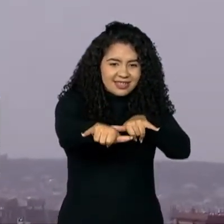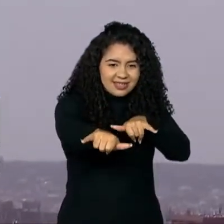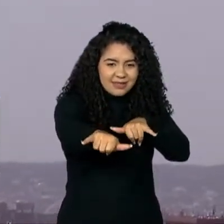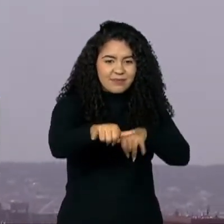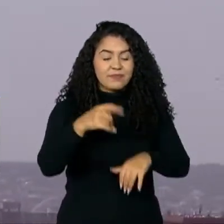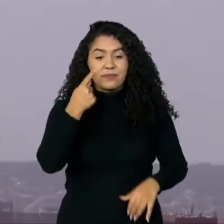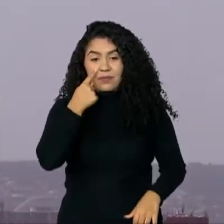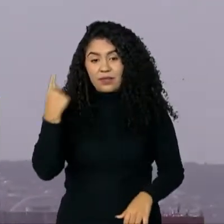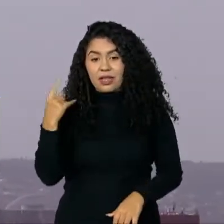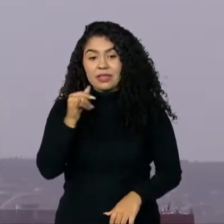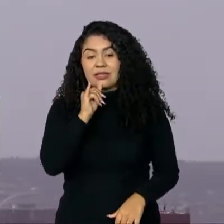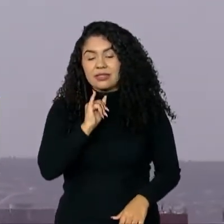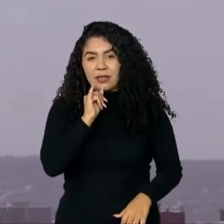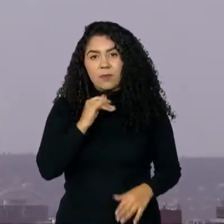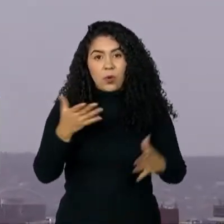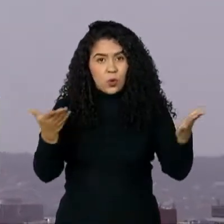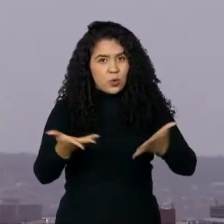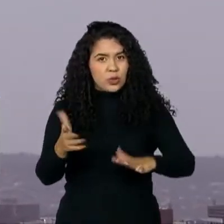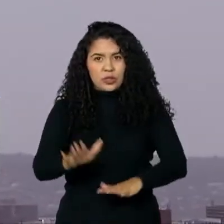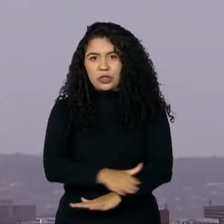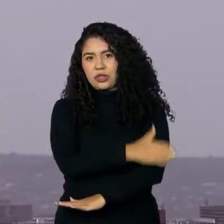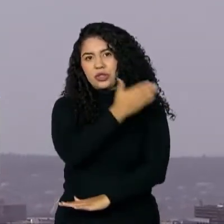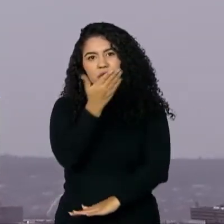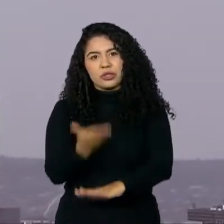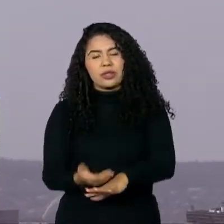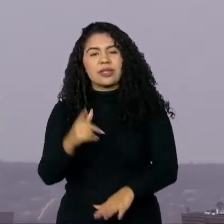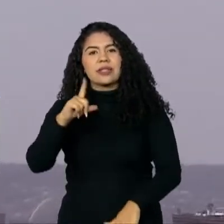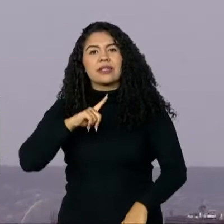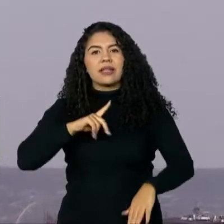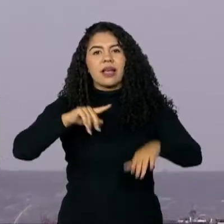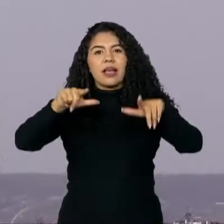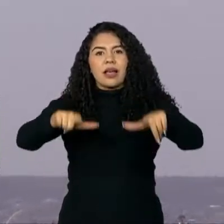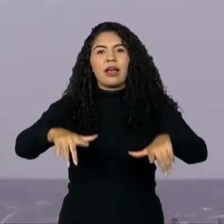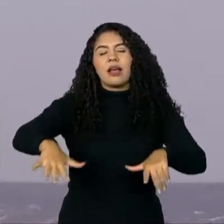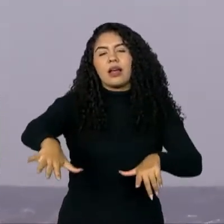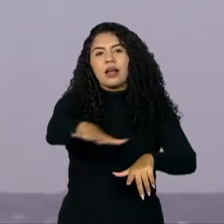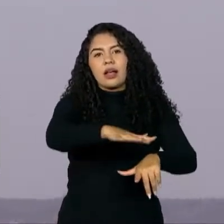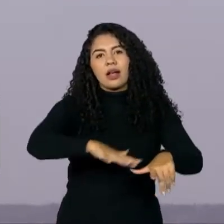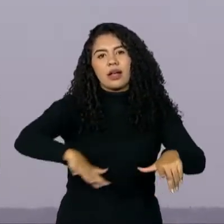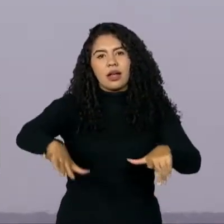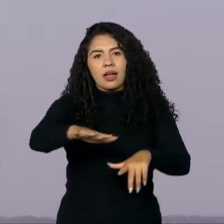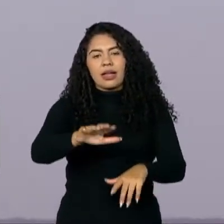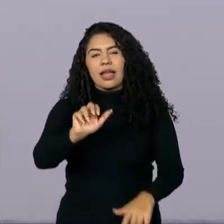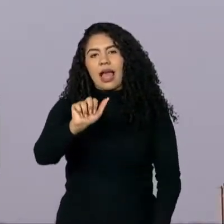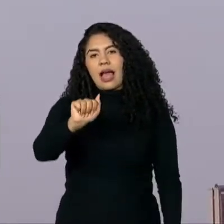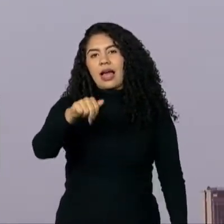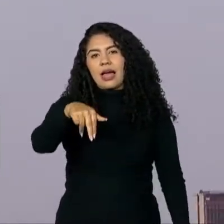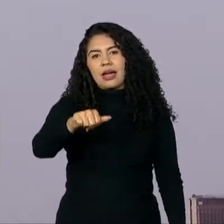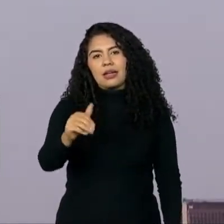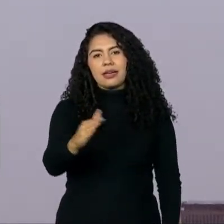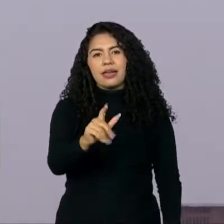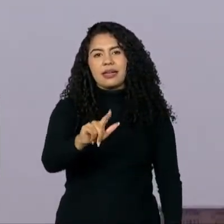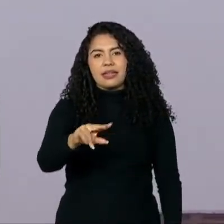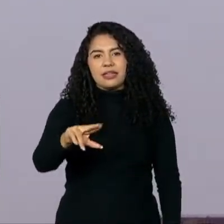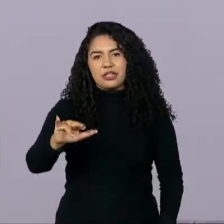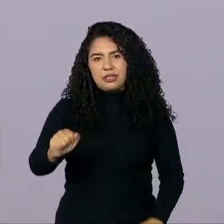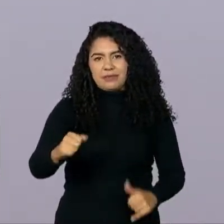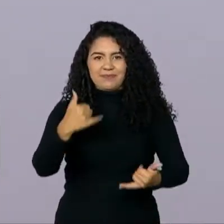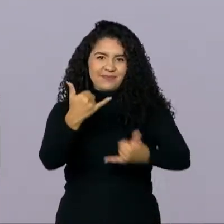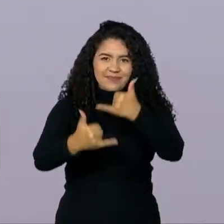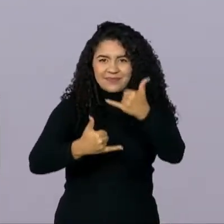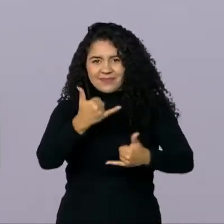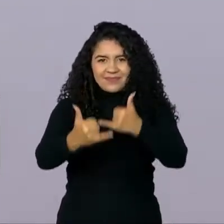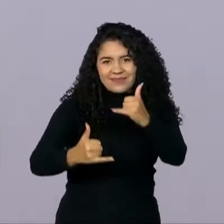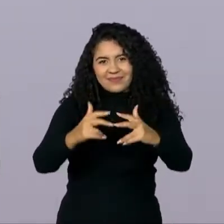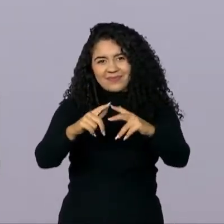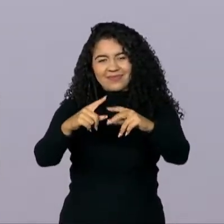Inclusive hoje, o dia todo, nós temos ali no Parque Ana Lídia um stand da Força Aérea, juntamente com a Marinha, com o Exército, mas o diferencial é que